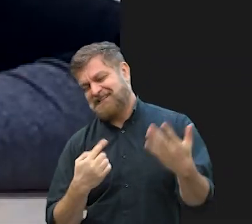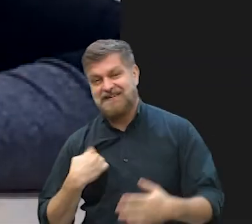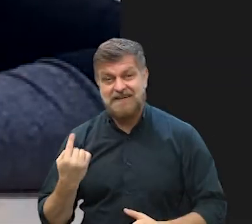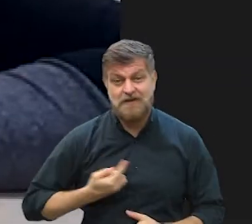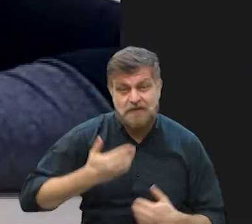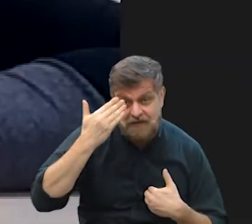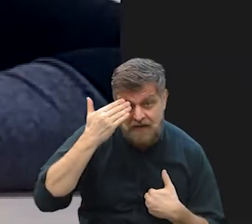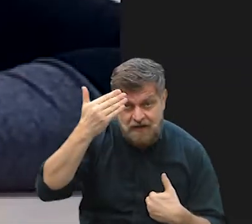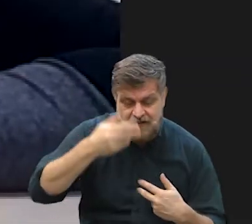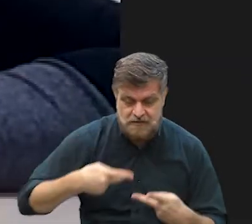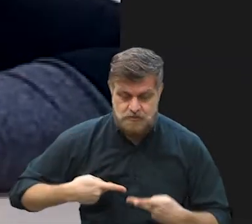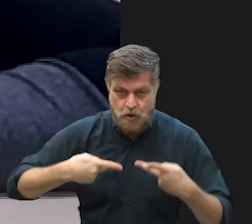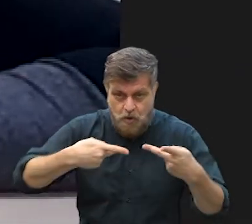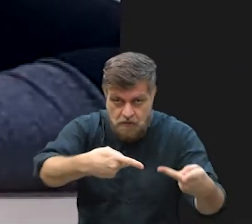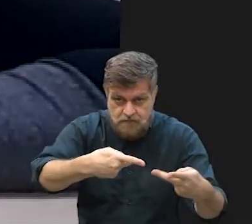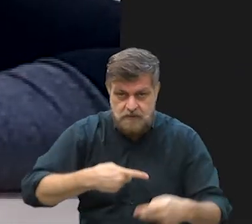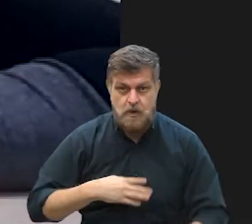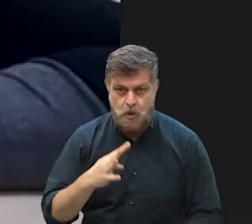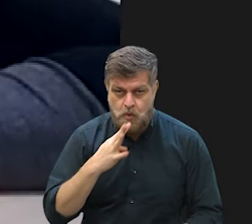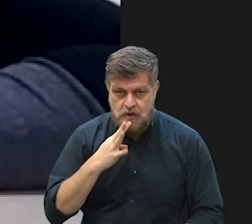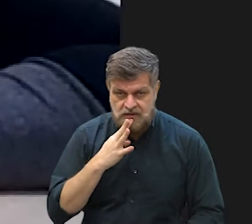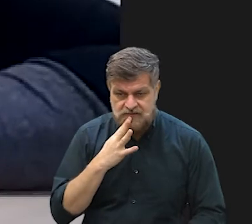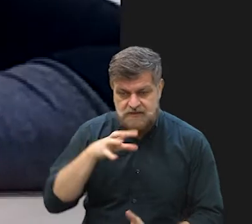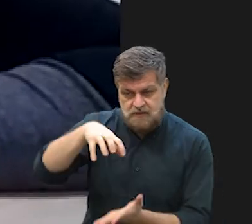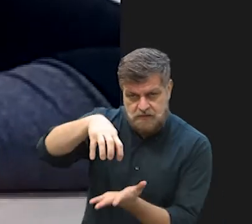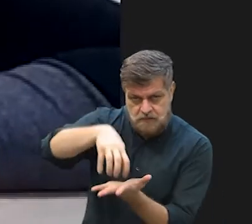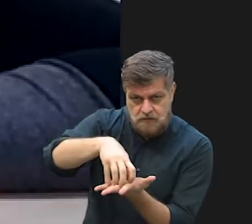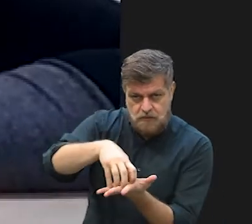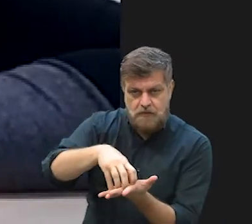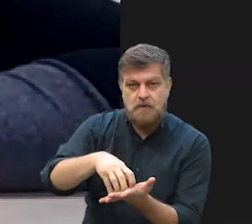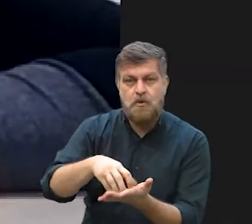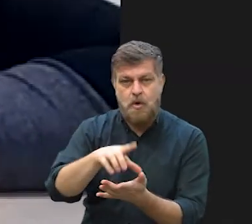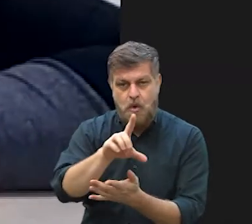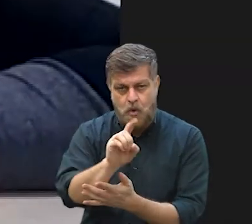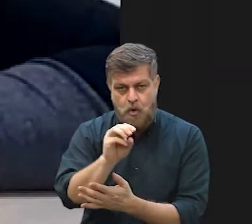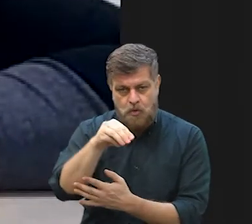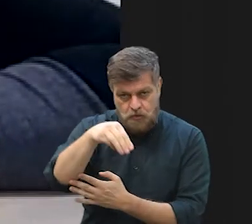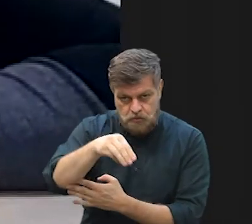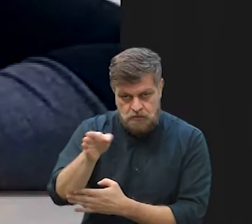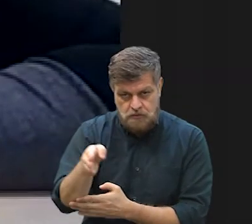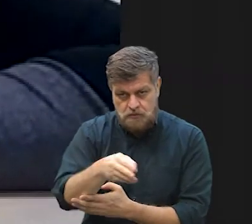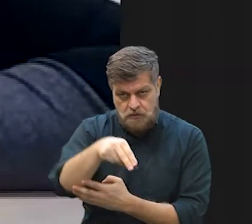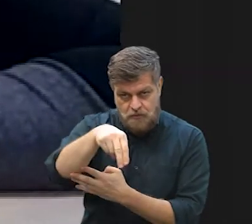agradeço e fica o convite, né? Quem não conhece, venham conhecer o Instituto.